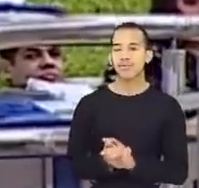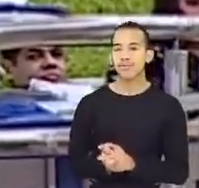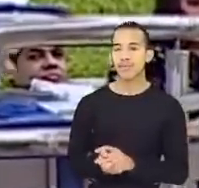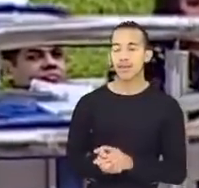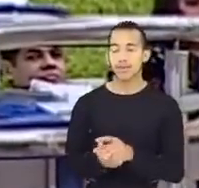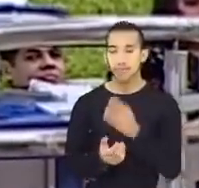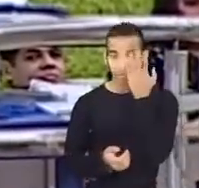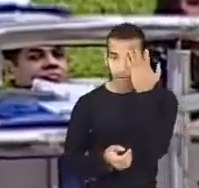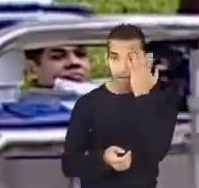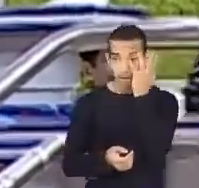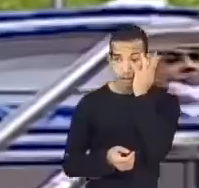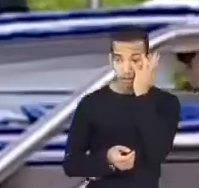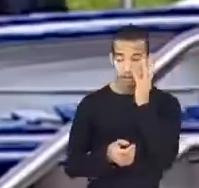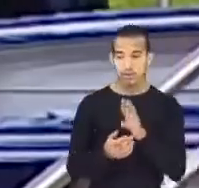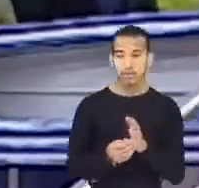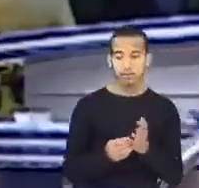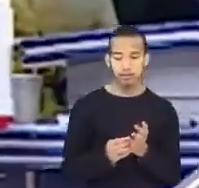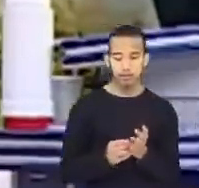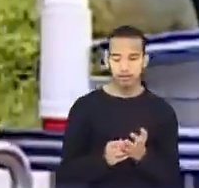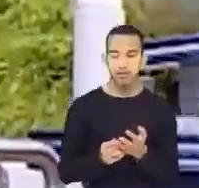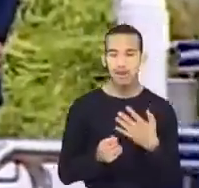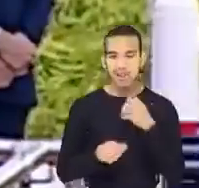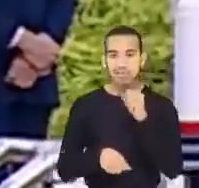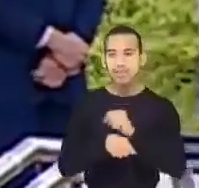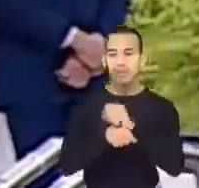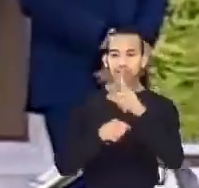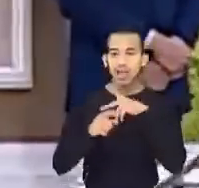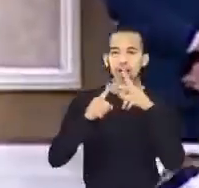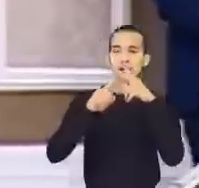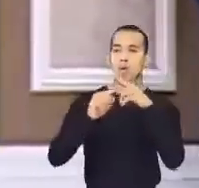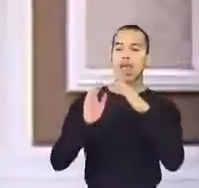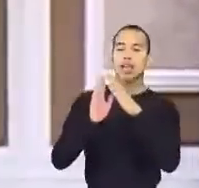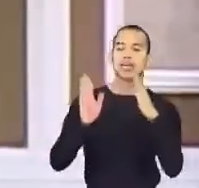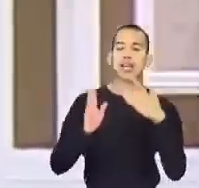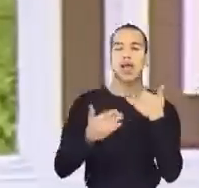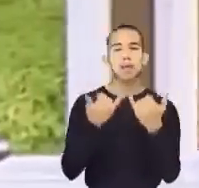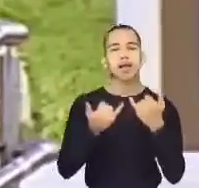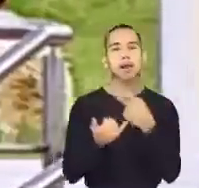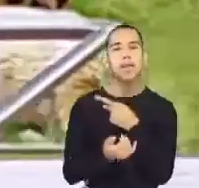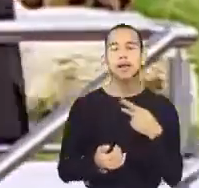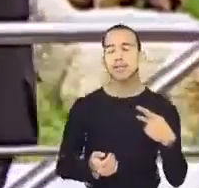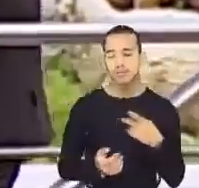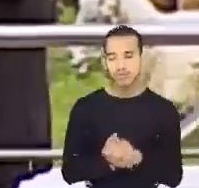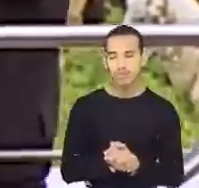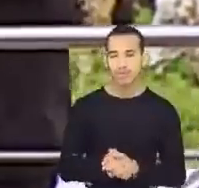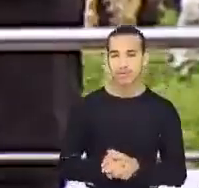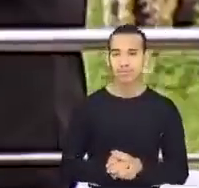Eu espero que você tenha editado a parte da orelhinha, diretor. Eu brincando com o pastor, falei pro pastor assim: